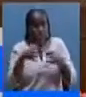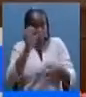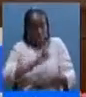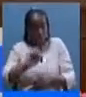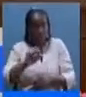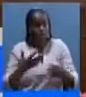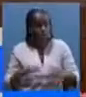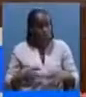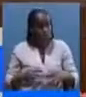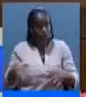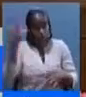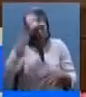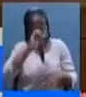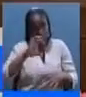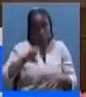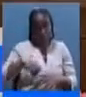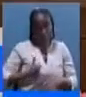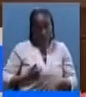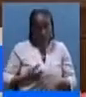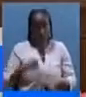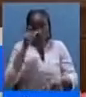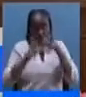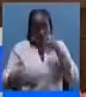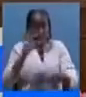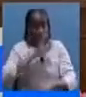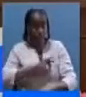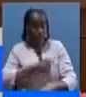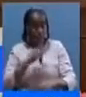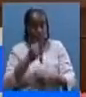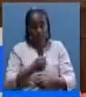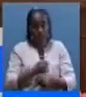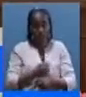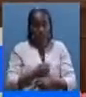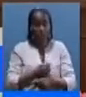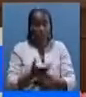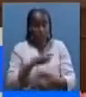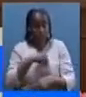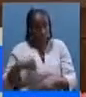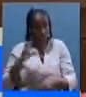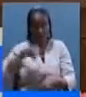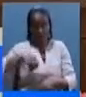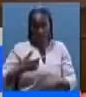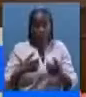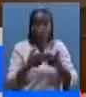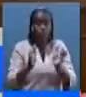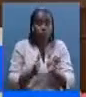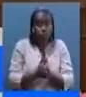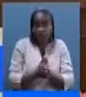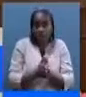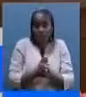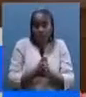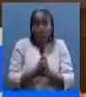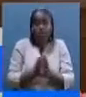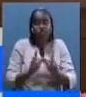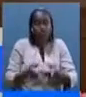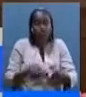de Cabo Verde e os senhores, os profissionais do Serviço Nacional de Saúde de Cabo Verde, com a total abertura, vontade e